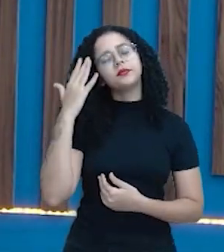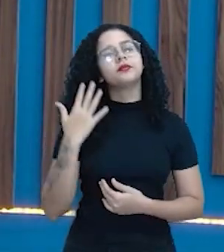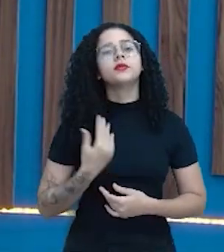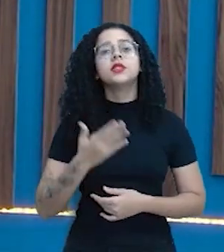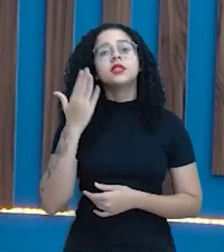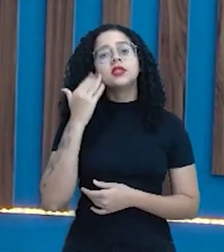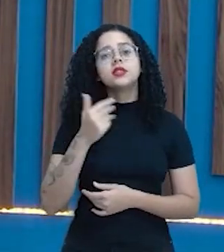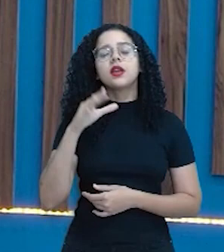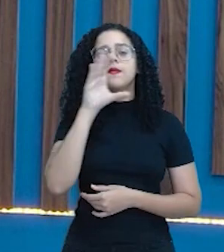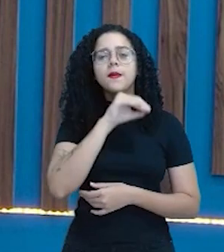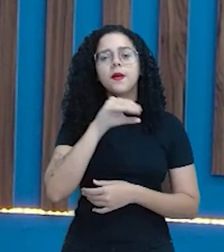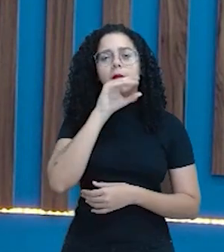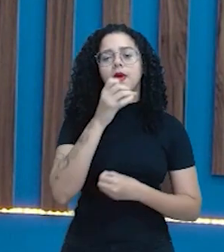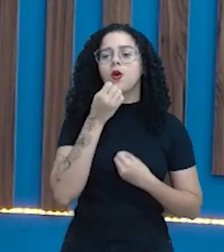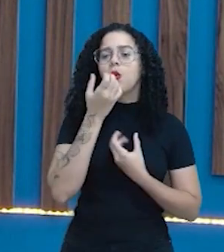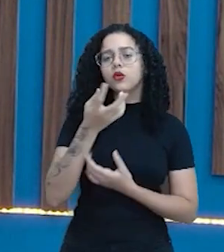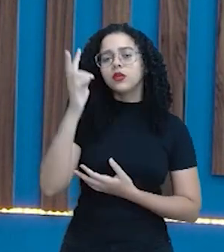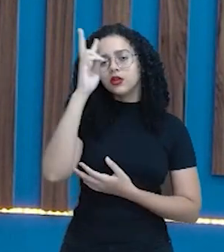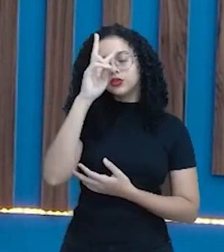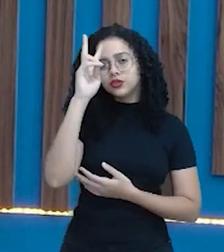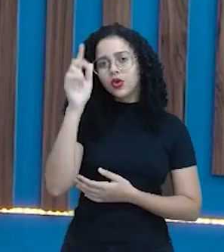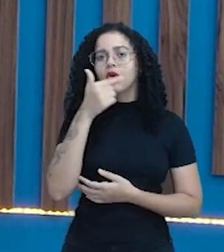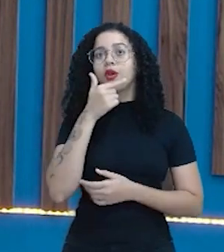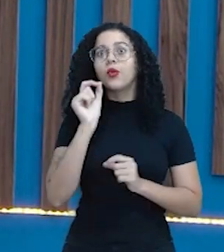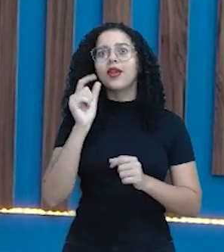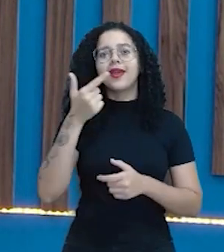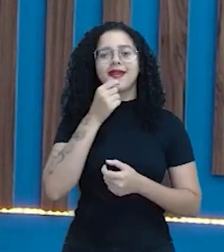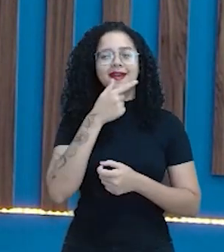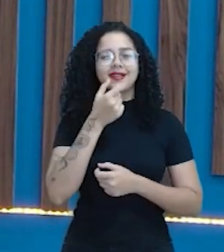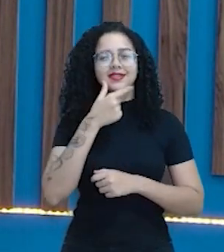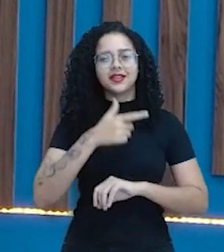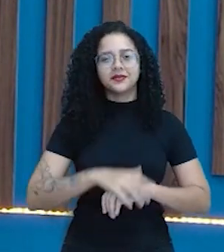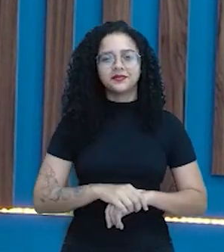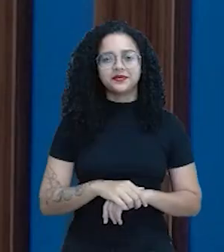falar, contar histórias e rir do que é engraçado.